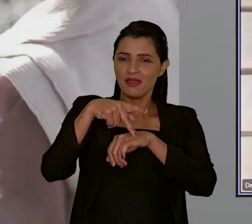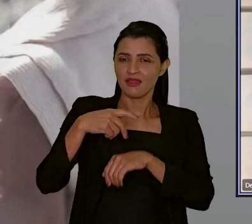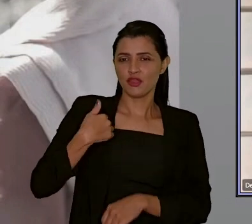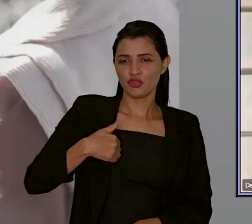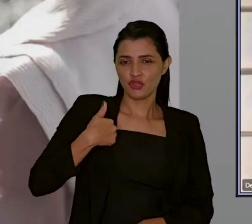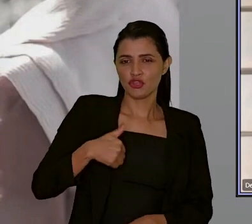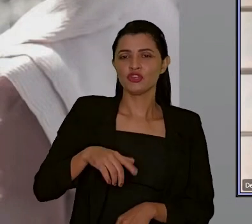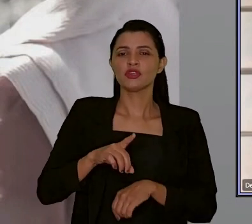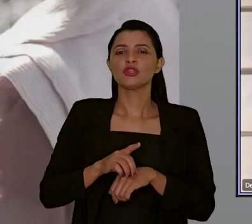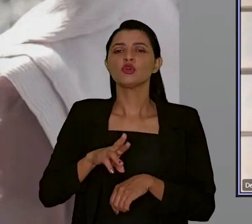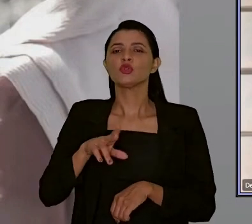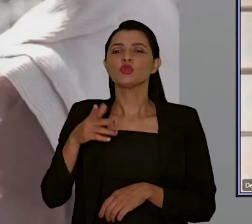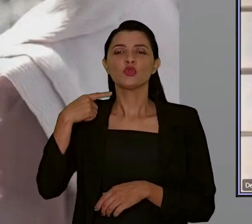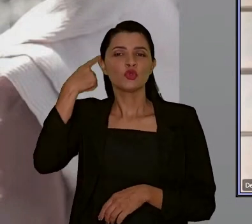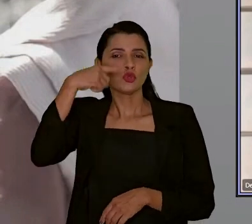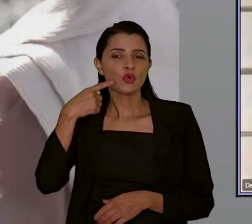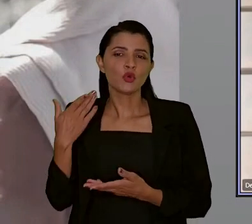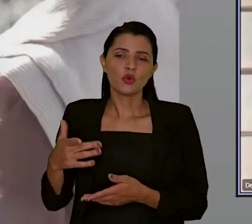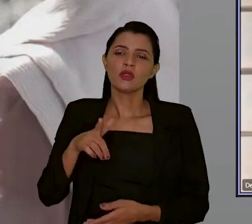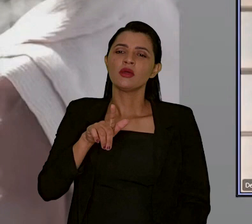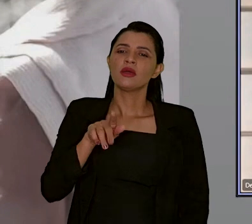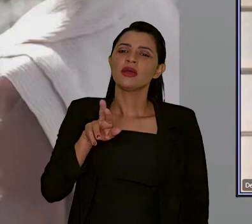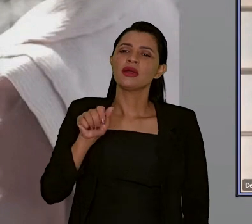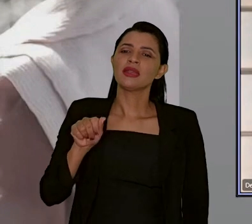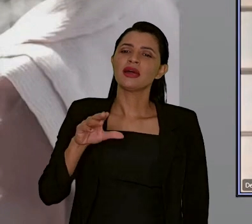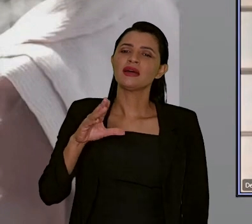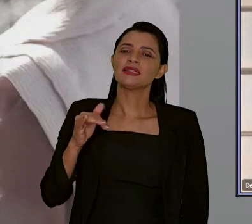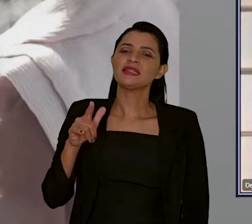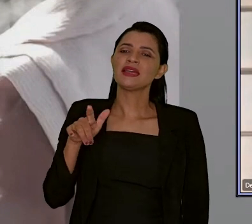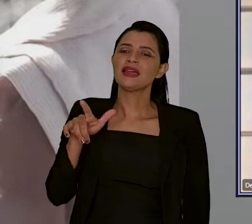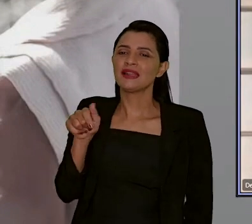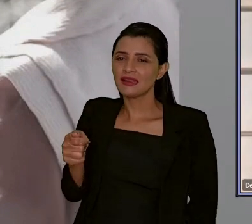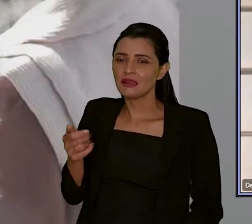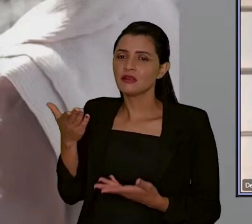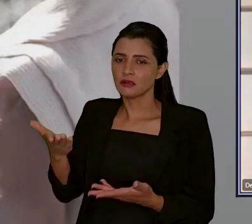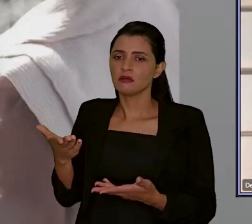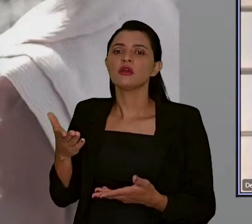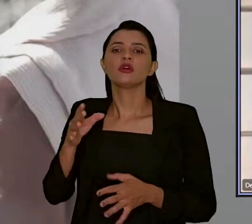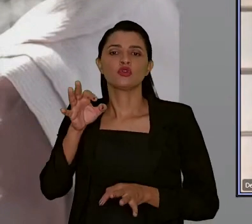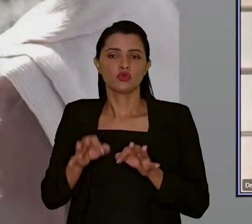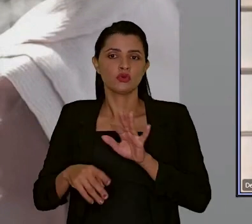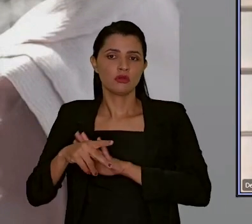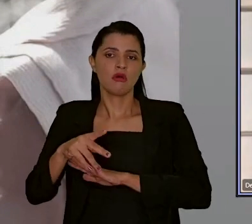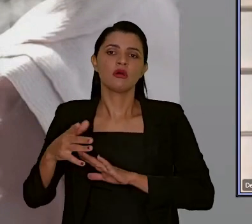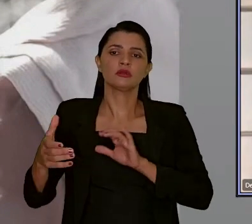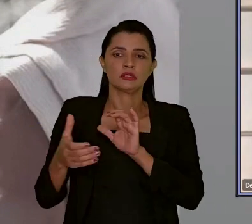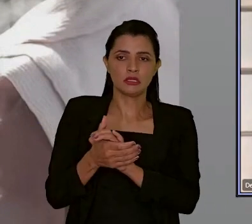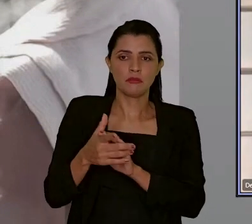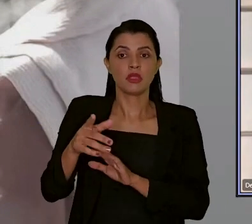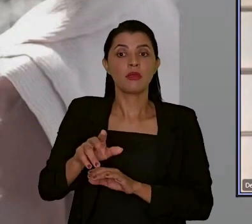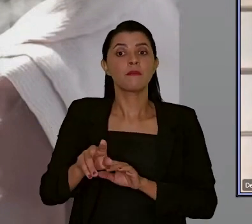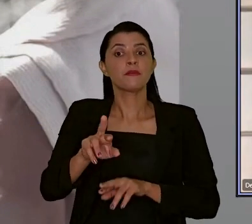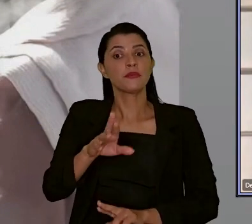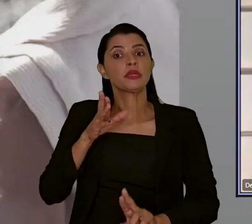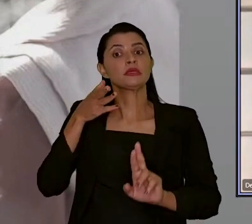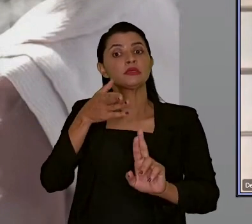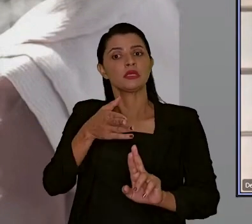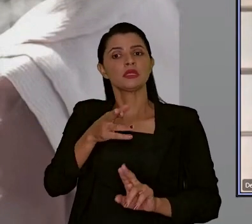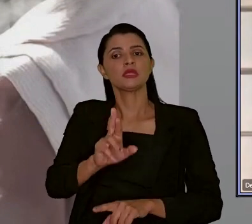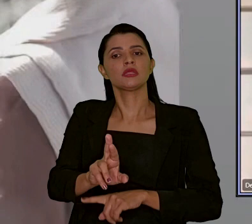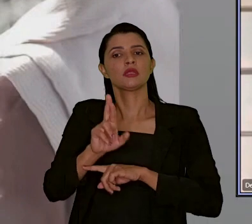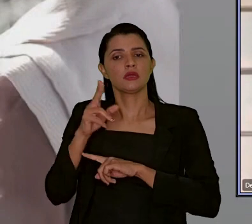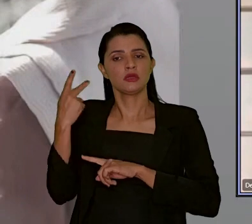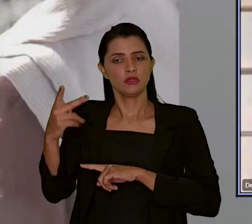doutora Graciela Tagle de Ferreira, juíza de enlace, representante da Argentina na rede de juízes